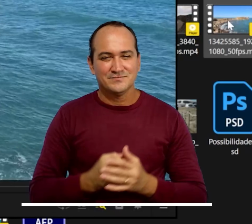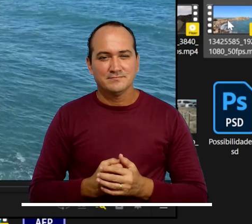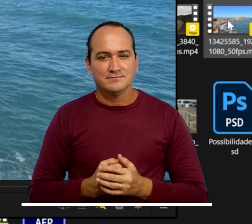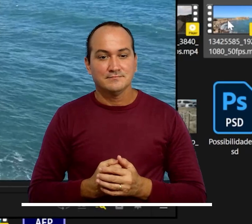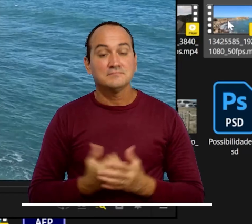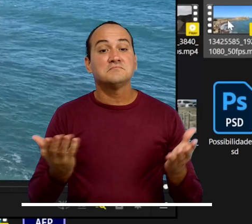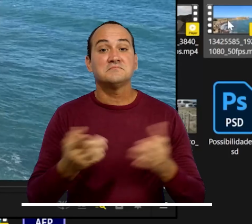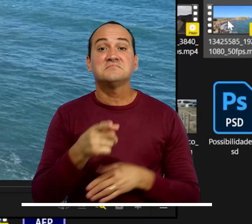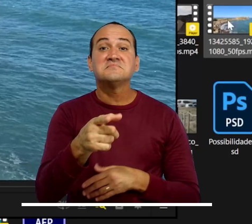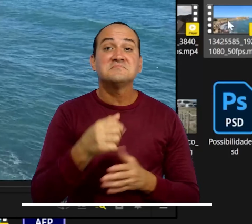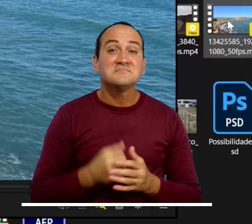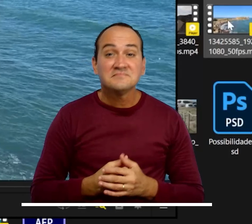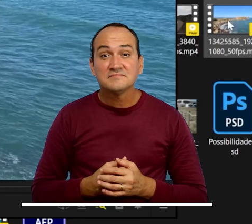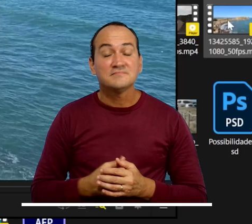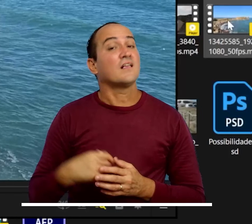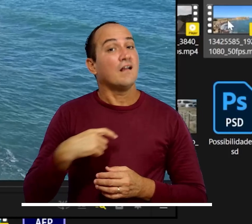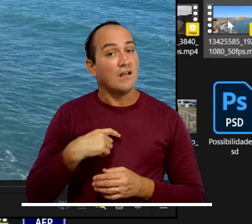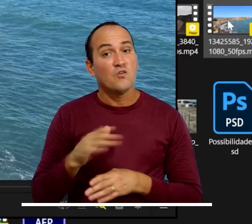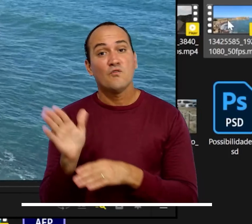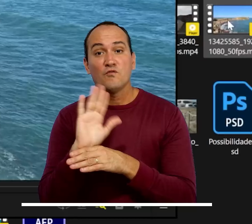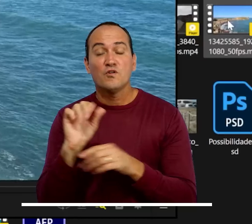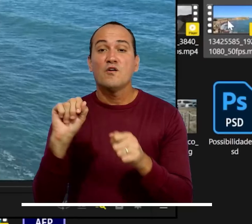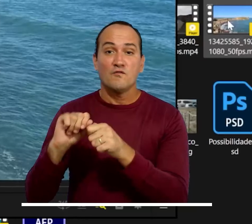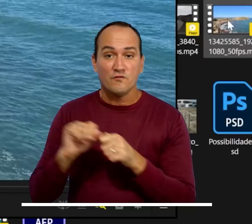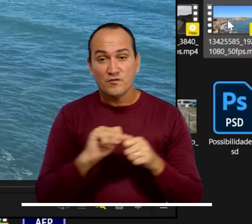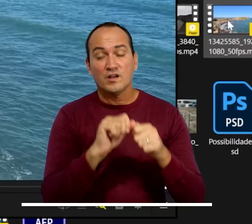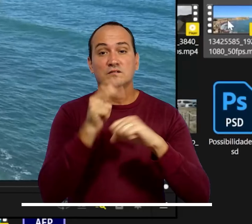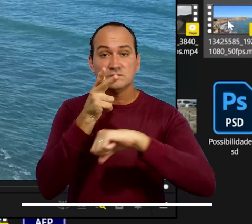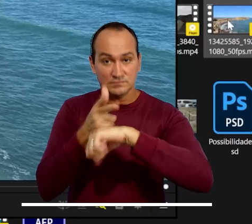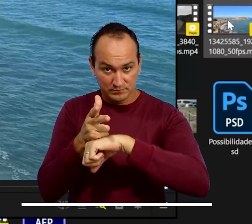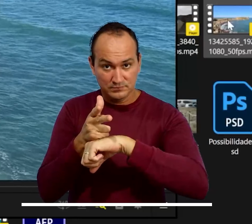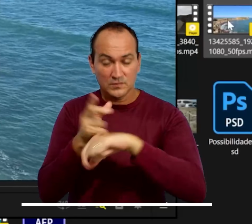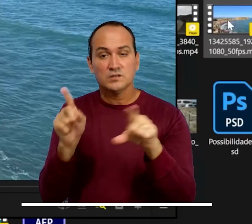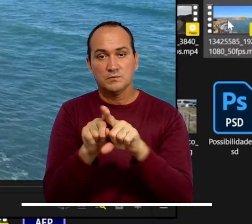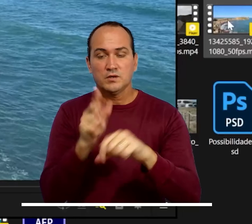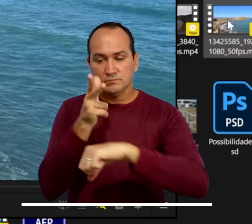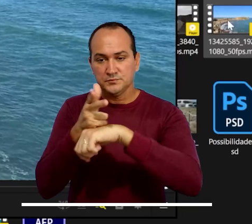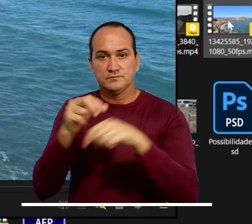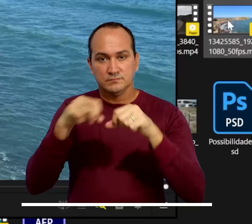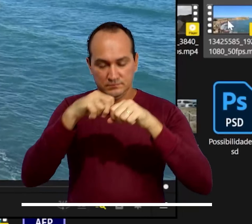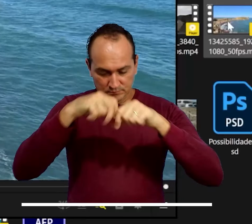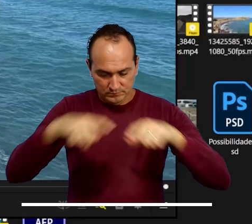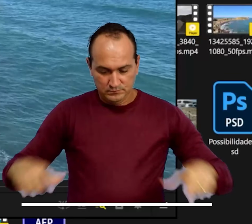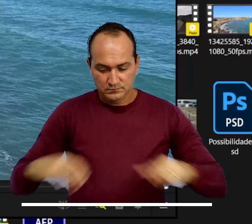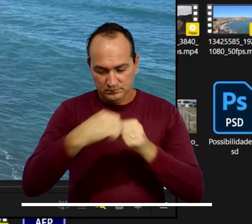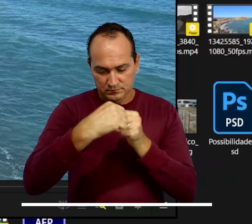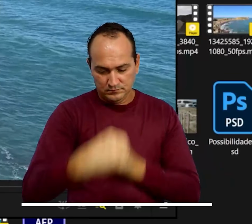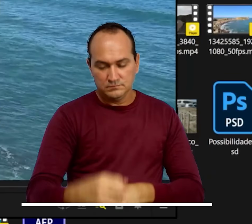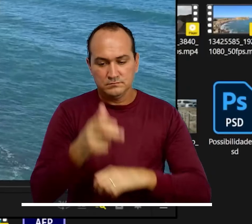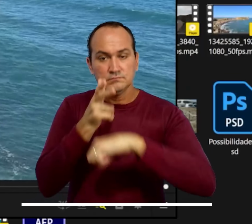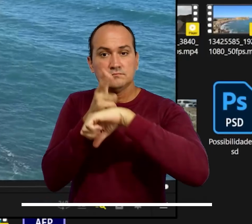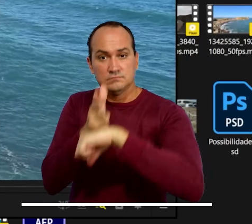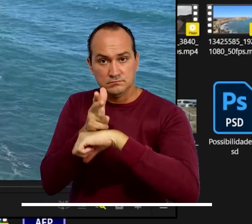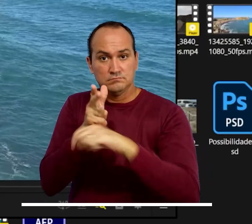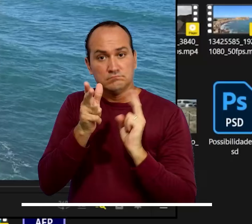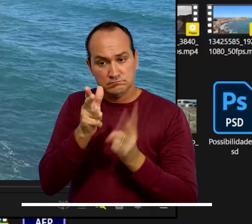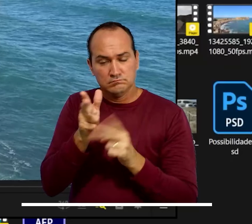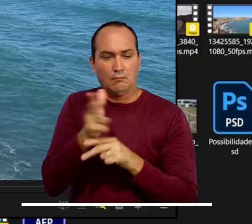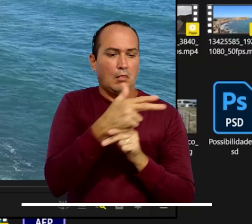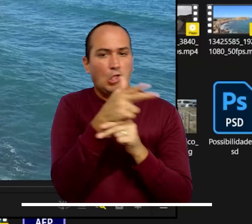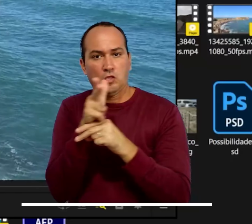Pronto, então, ó, o que é que está acontecendo aqui? Ó? Isso aqui é um vídeo que foi feito também com câmera fixa, né, no tripé. E vocês podem ver que tem uma parte aqui